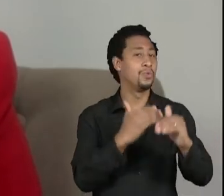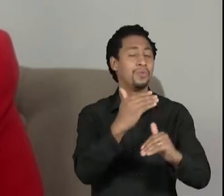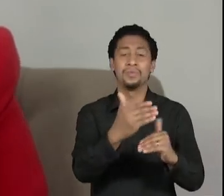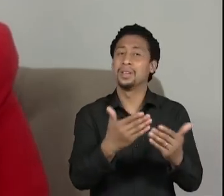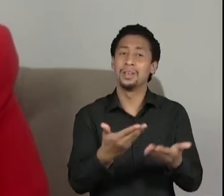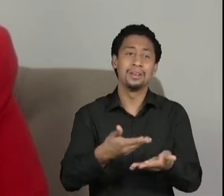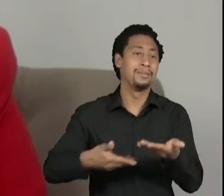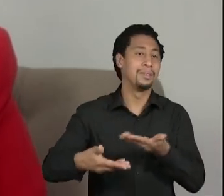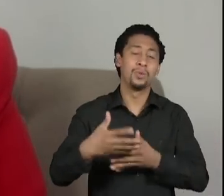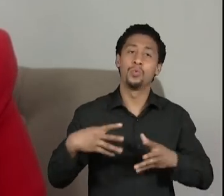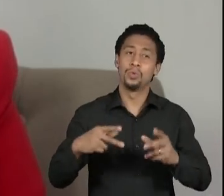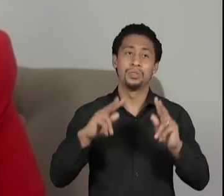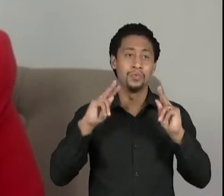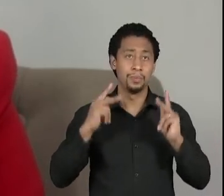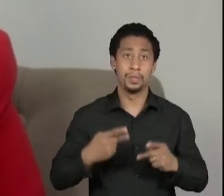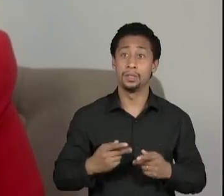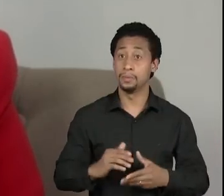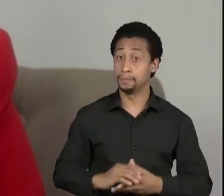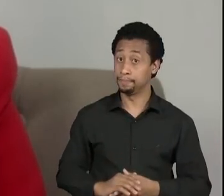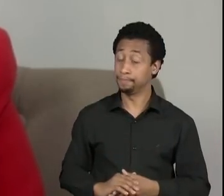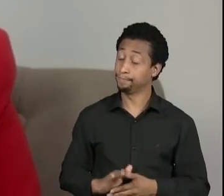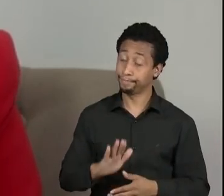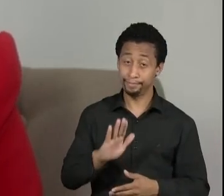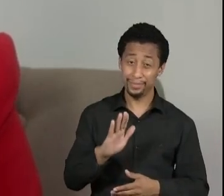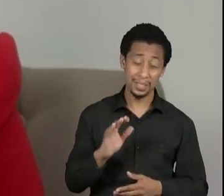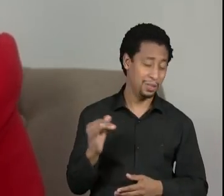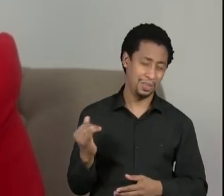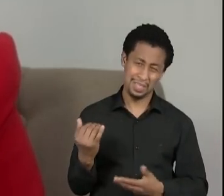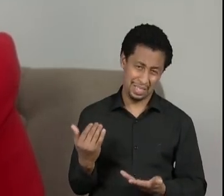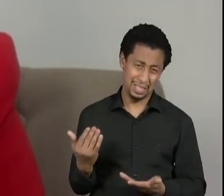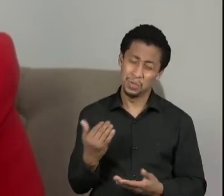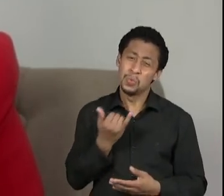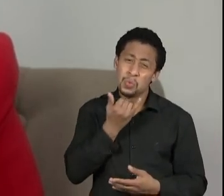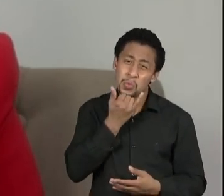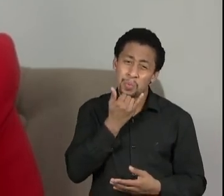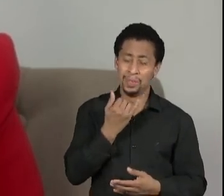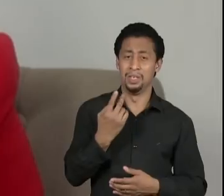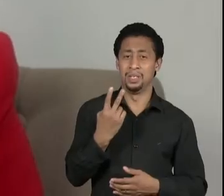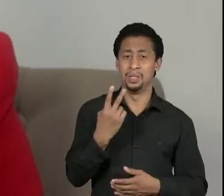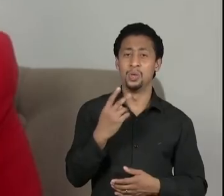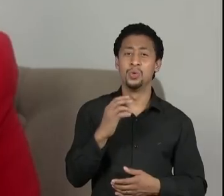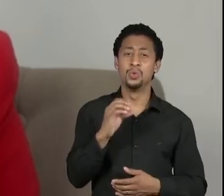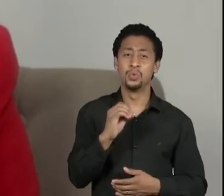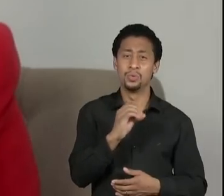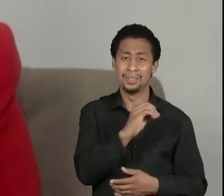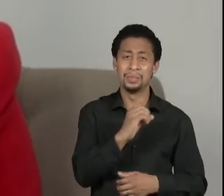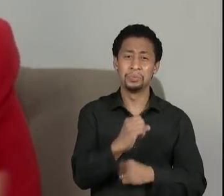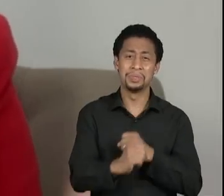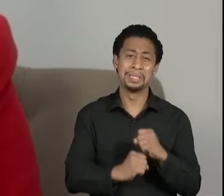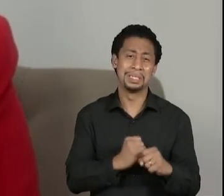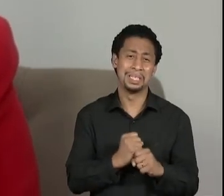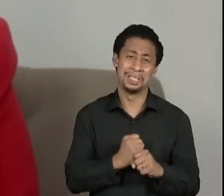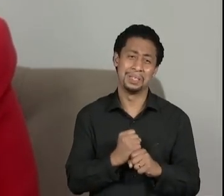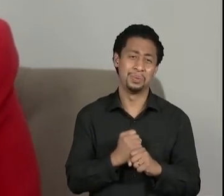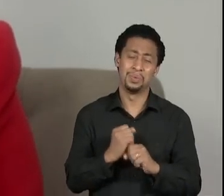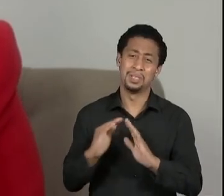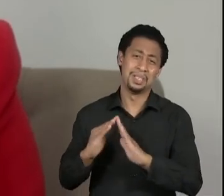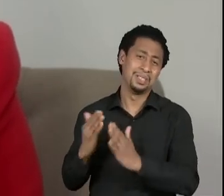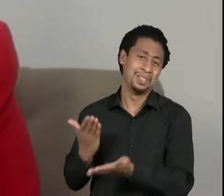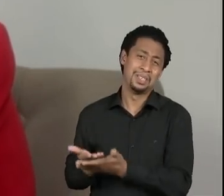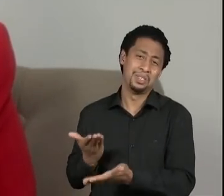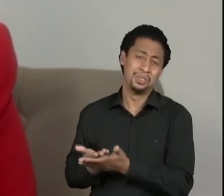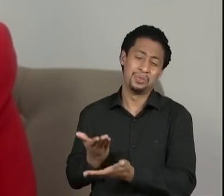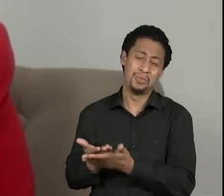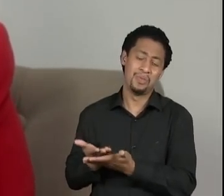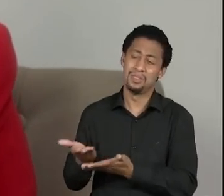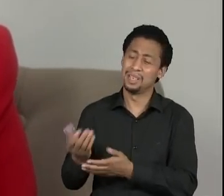como fundamental algo que tem 200 anos, né? A escola, a educação compulsória não